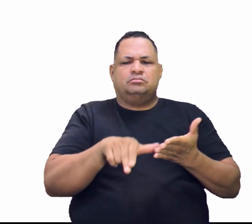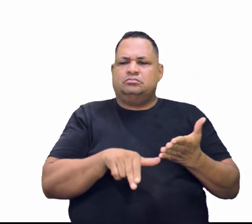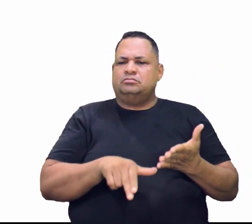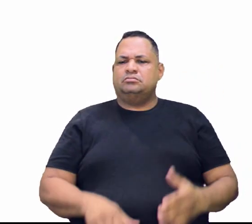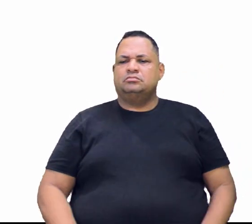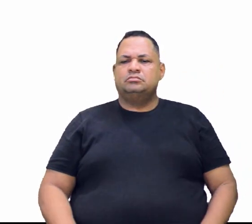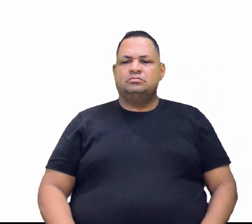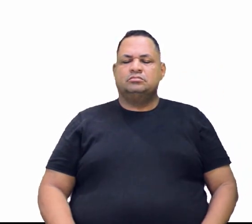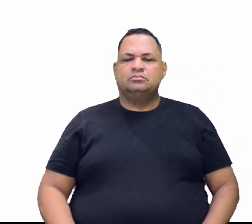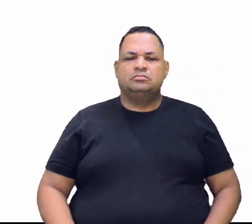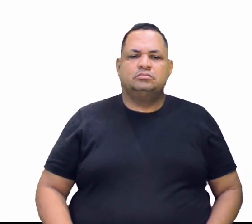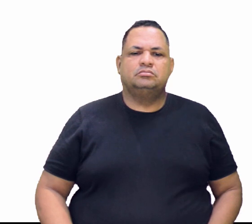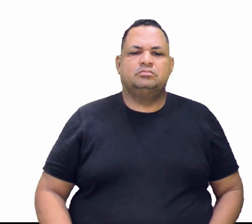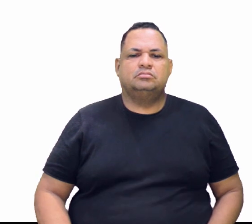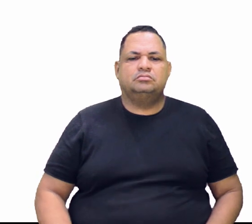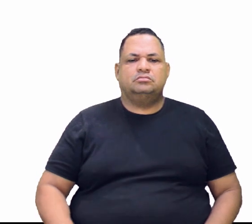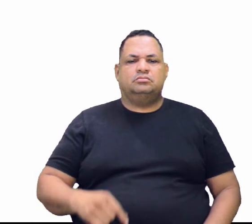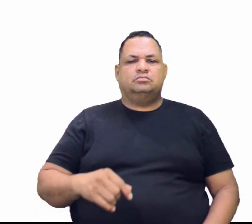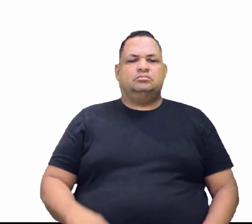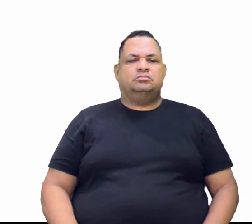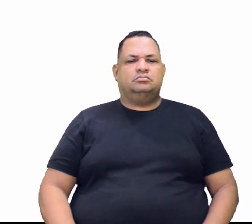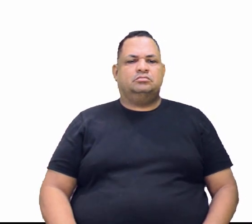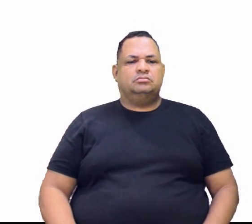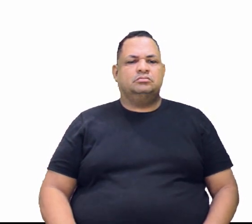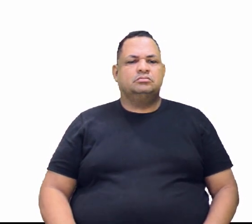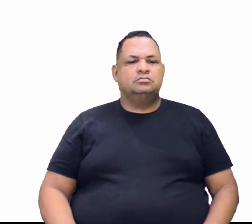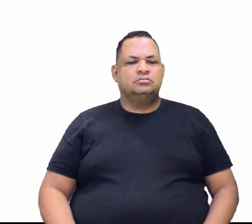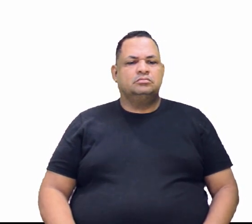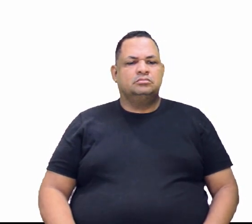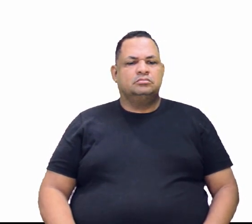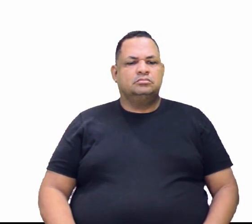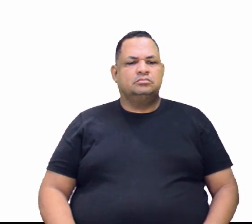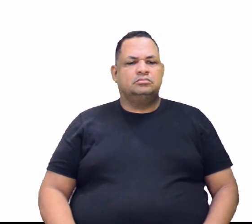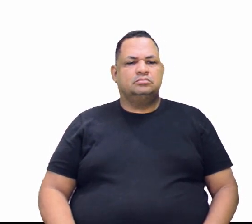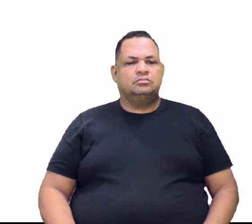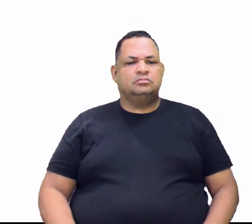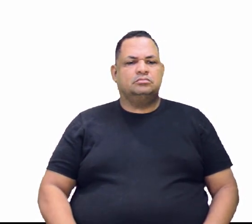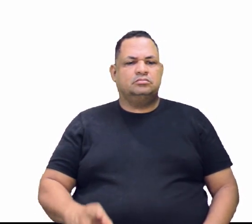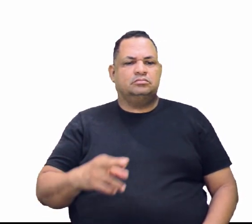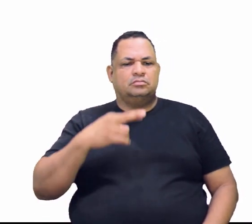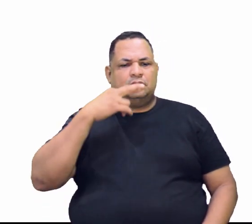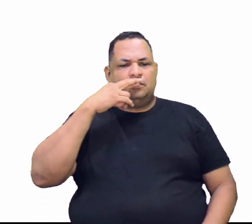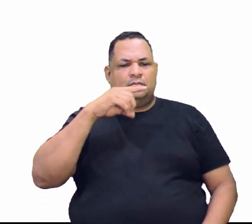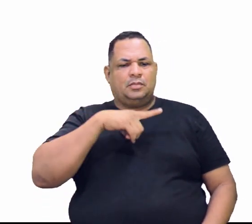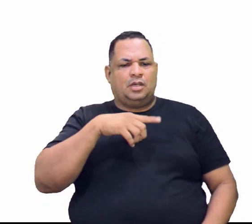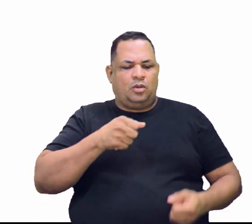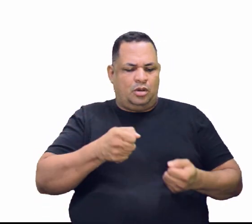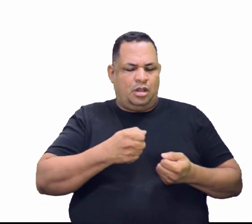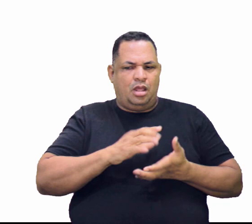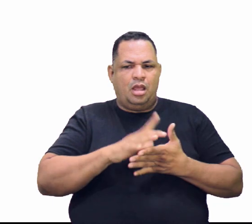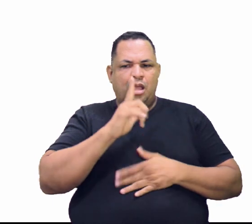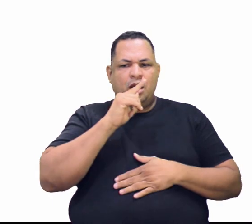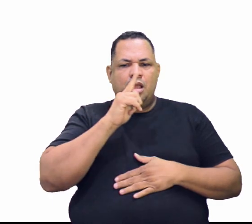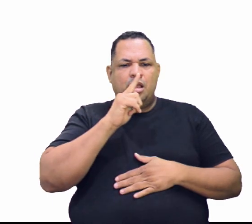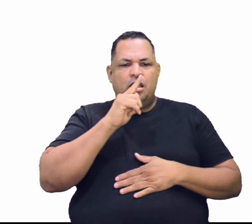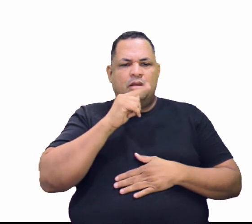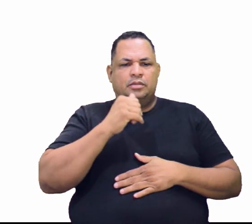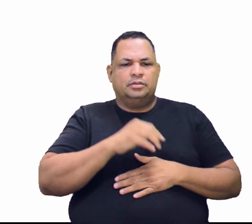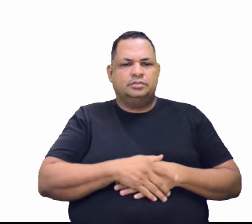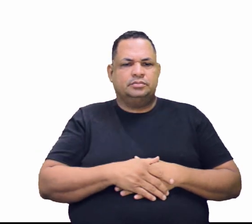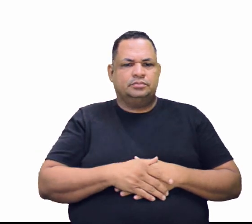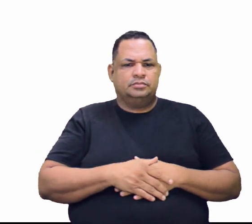assim. Aqui tinha um topógrafo que batia um ponto que ia bater até aqui. Então, para seguir em linha